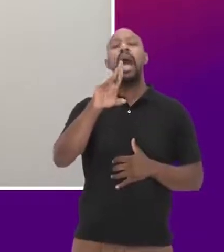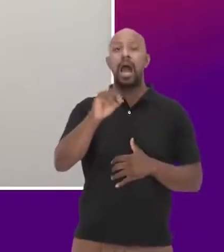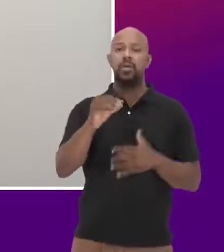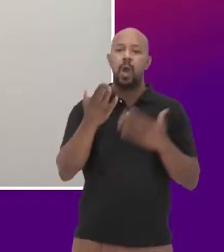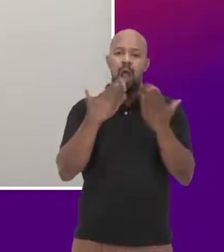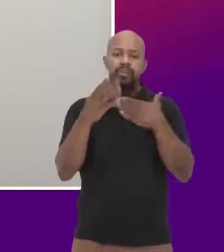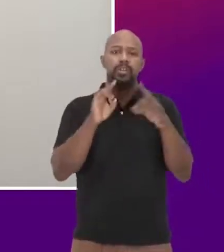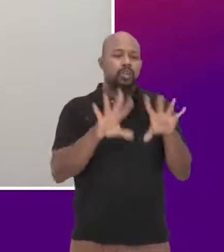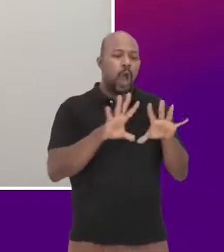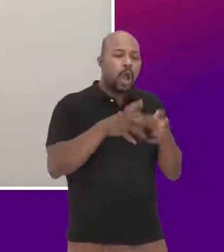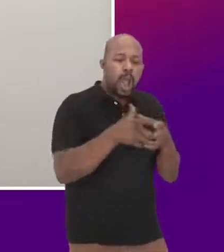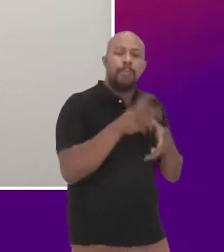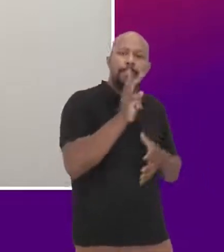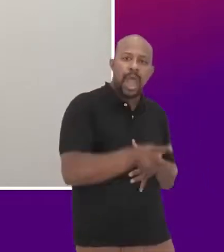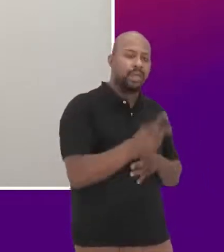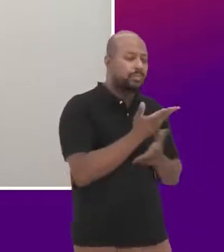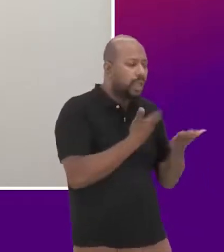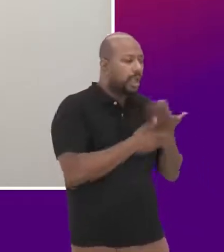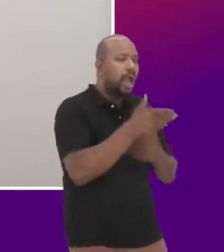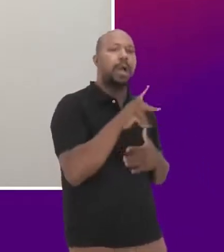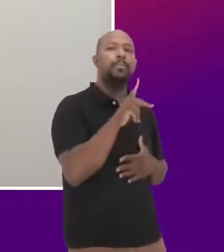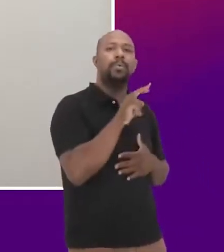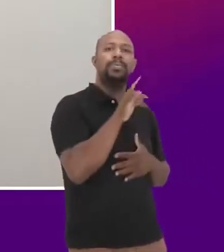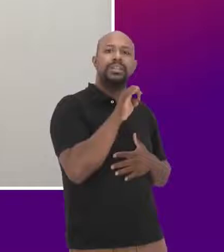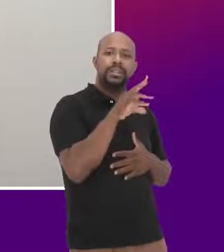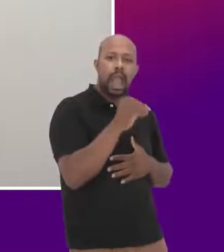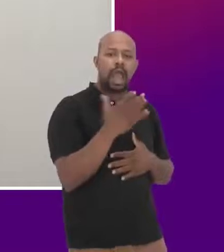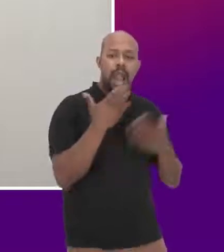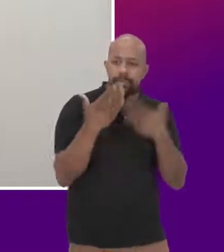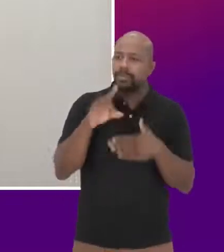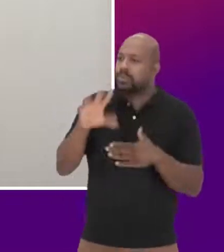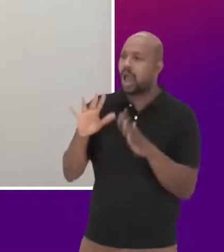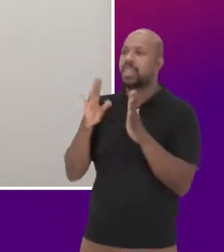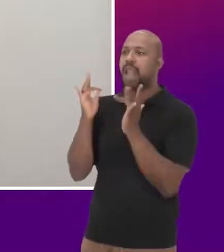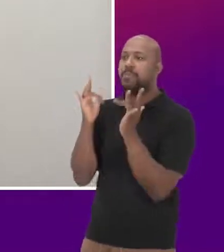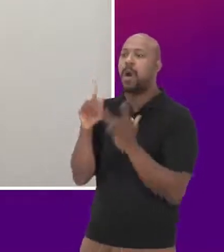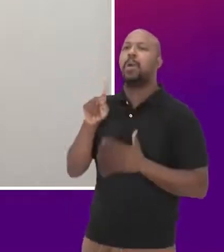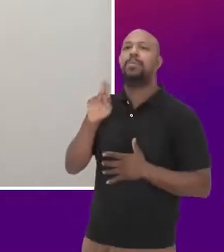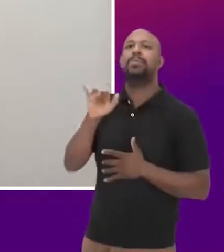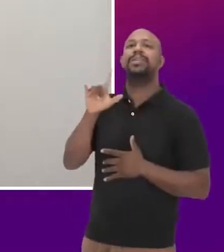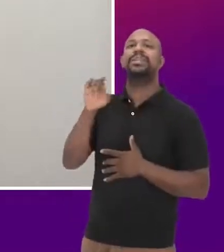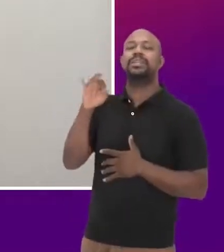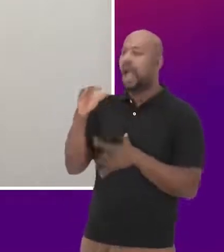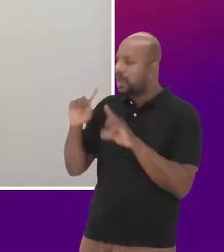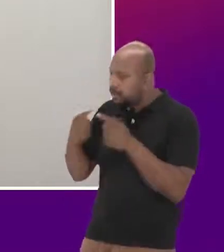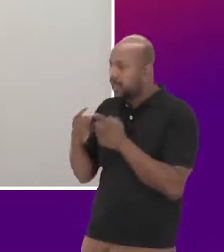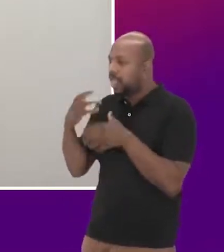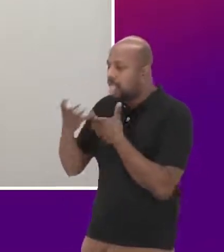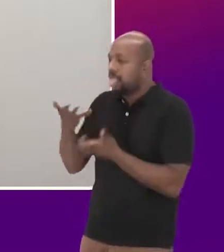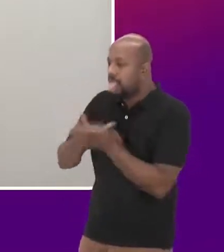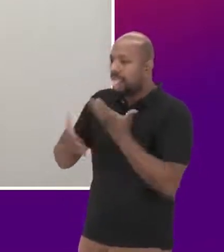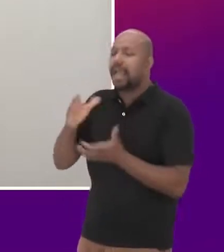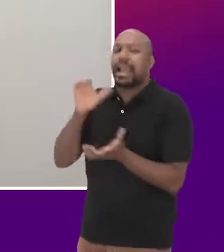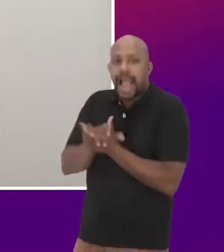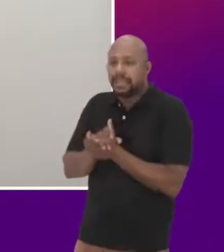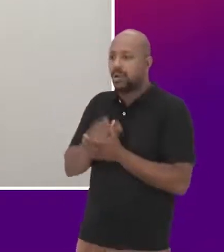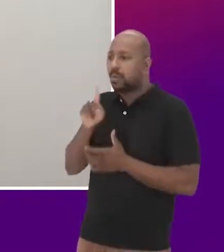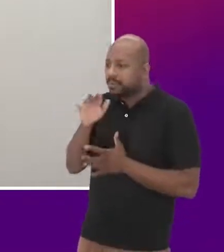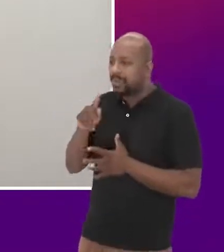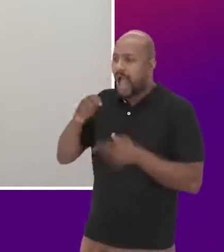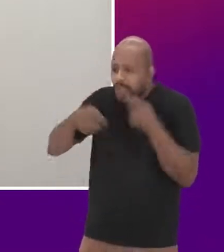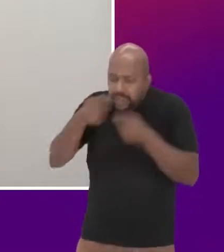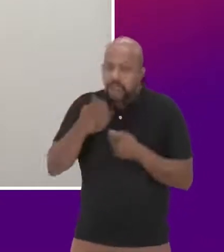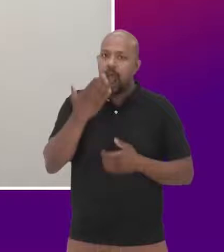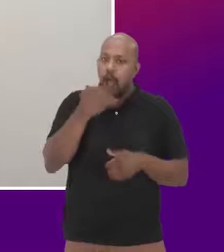com publicitários, falam com publicitários, namoram com publicitários, casam com publicitários,